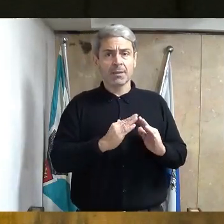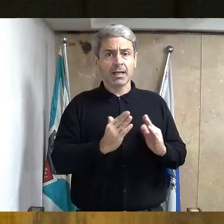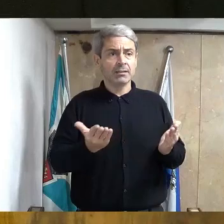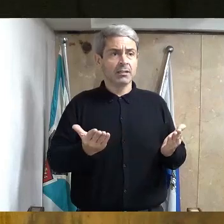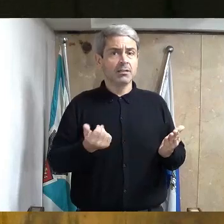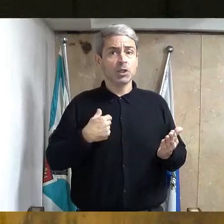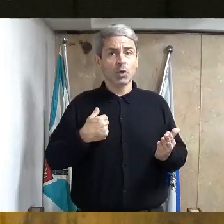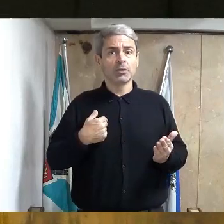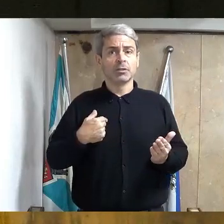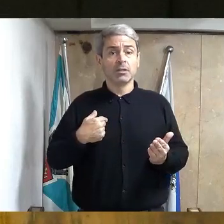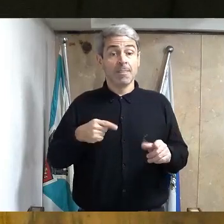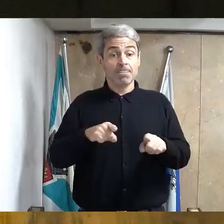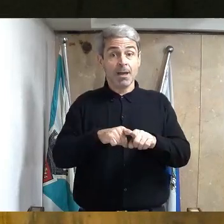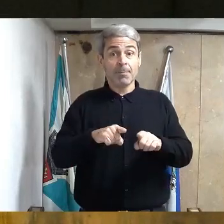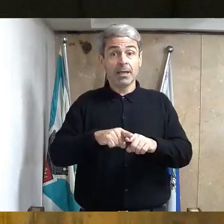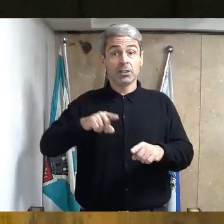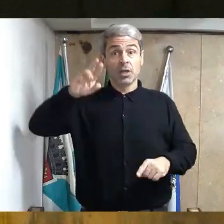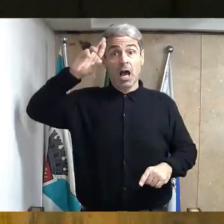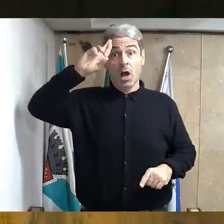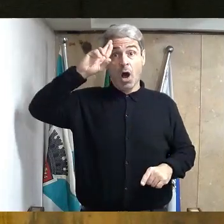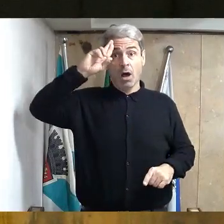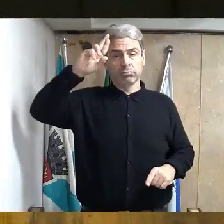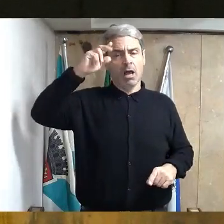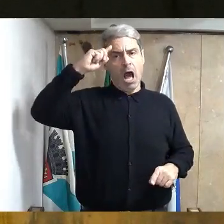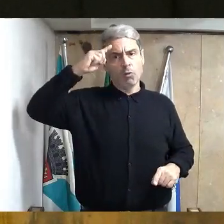autoridades também, que eu costumo dizer,